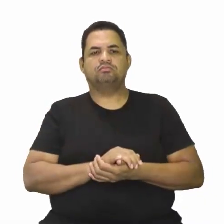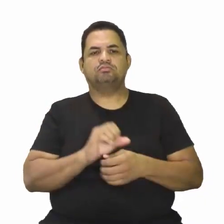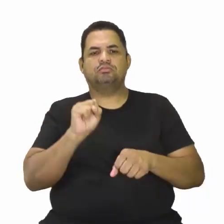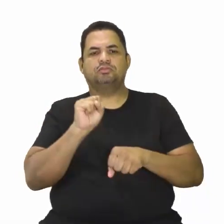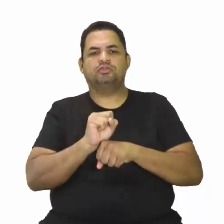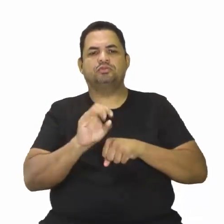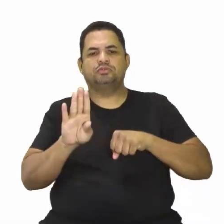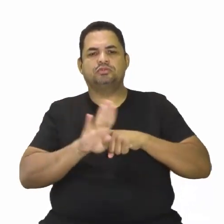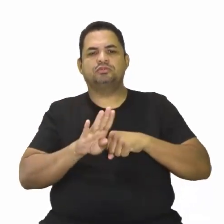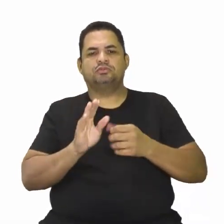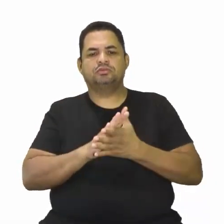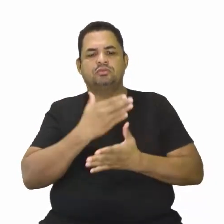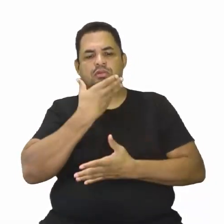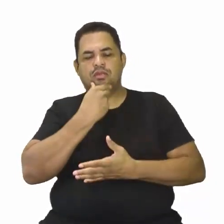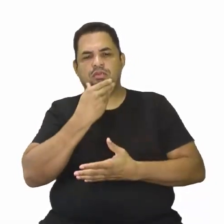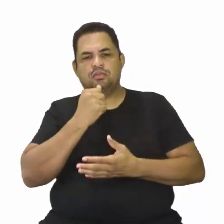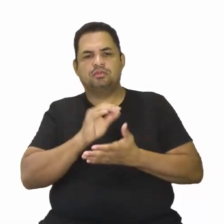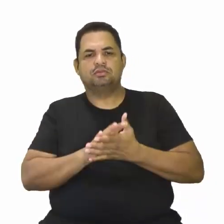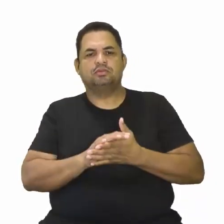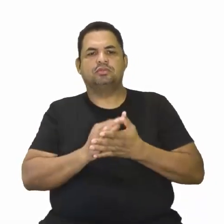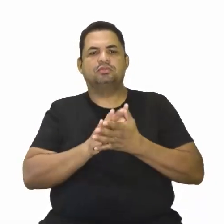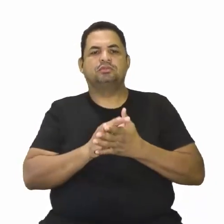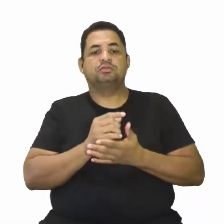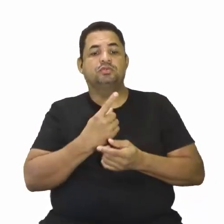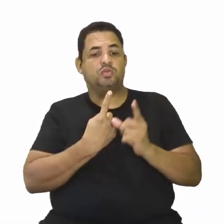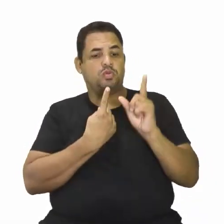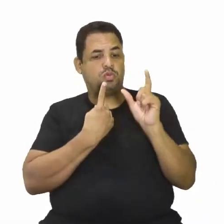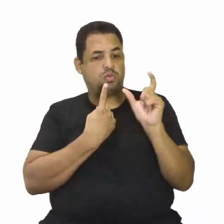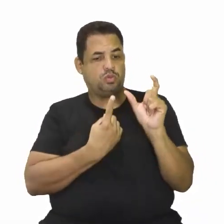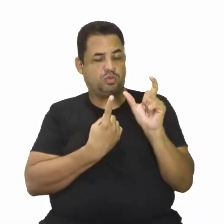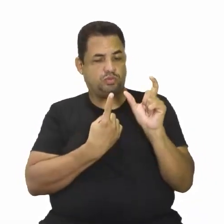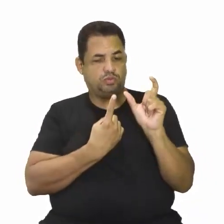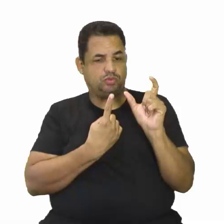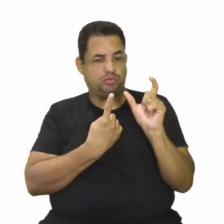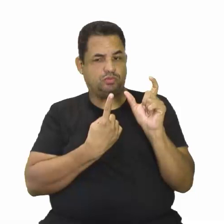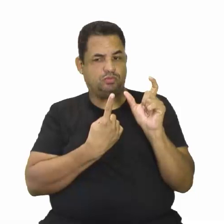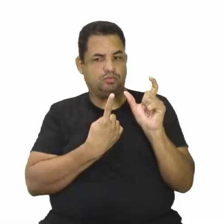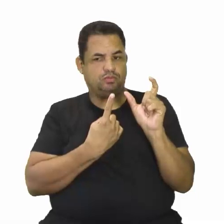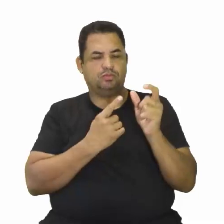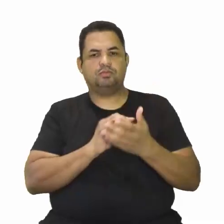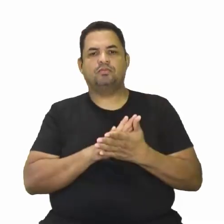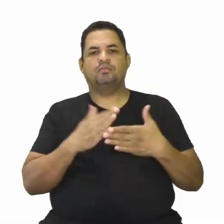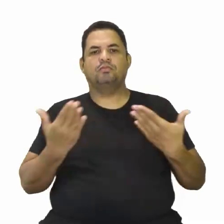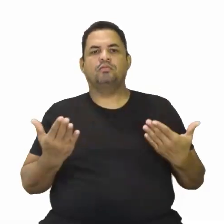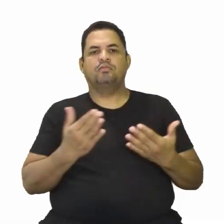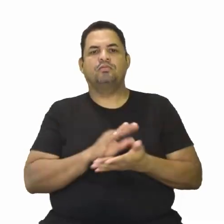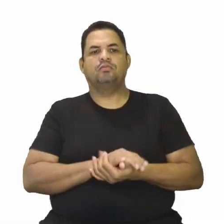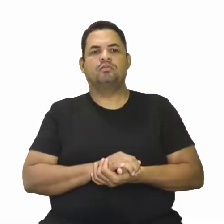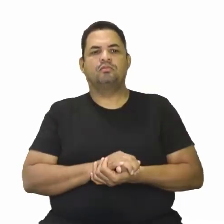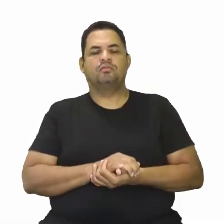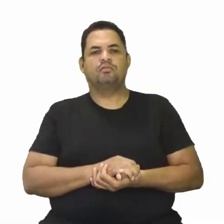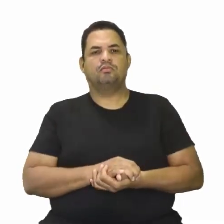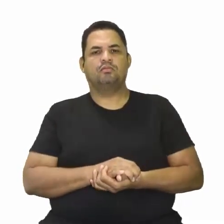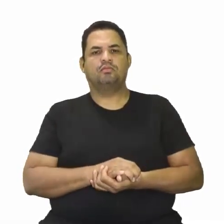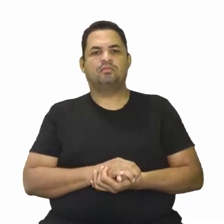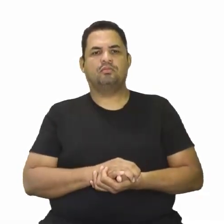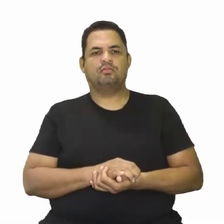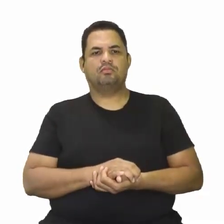substantivo masculino singular. Então, vamos lá. Hay